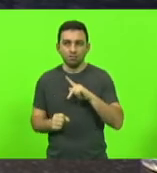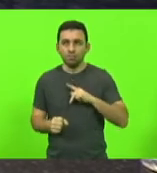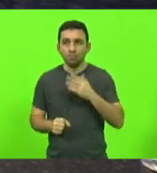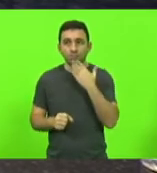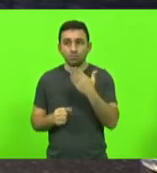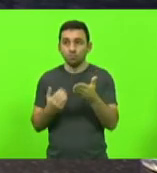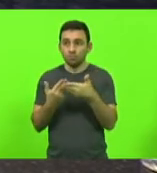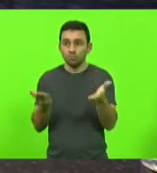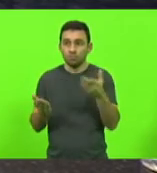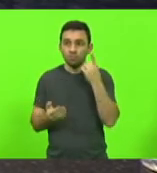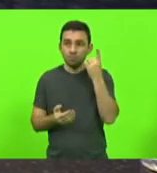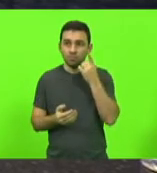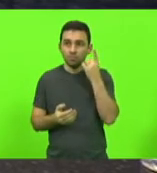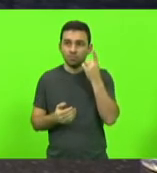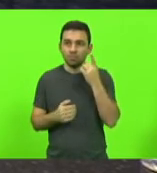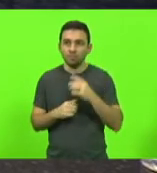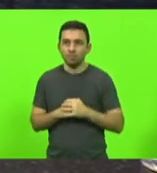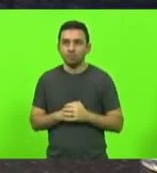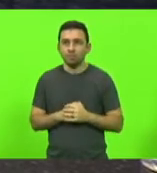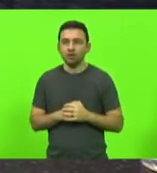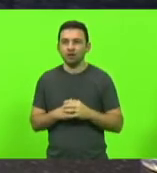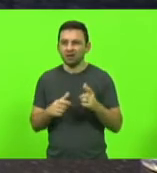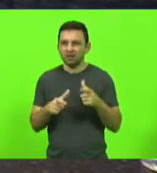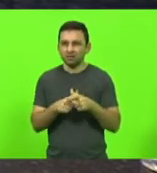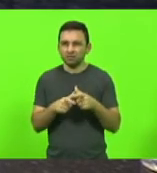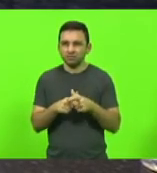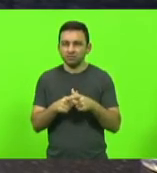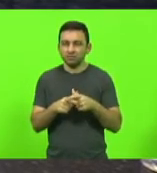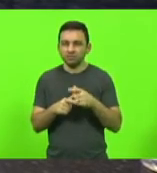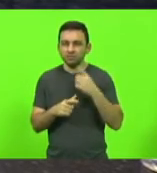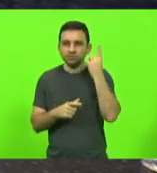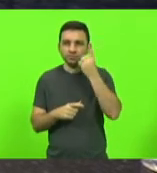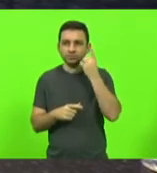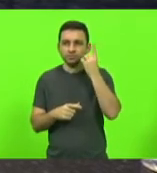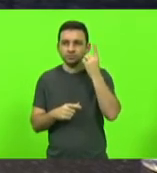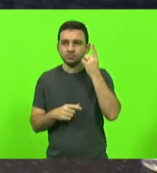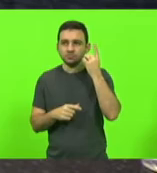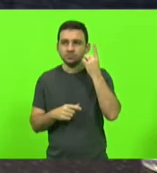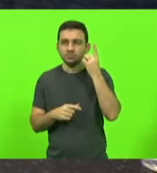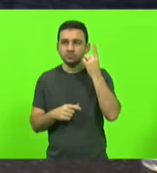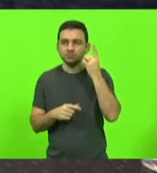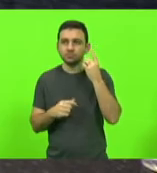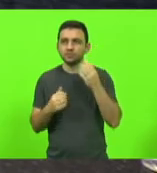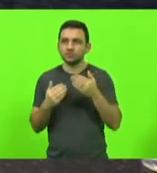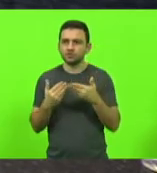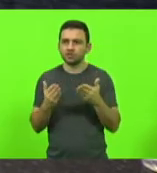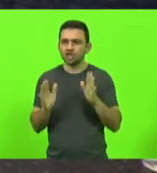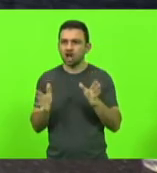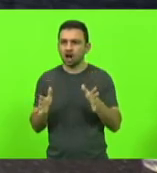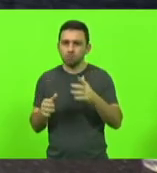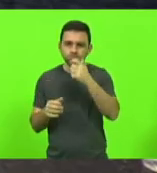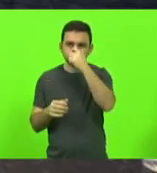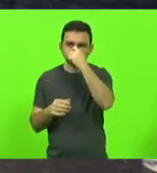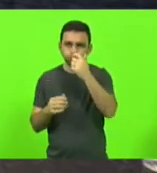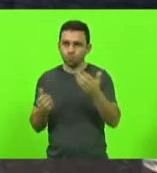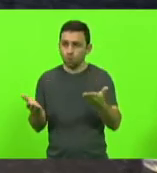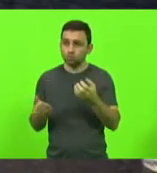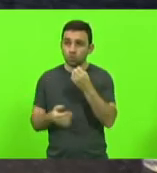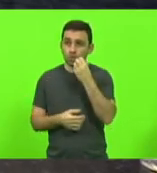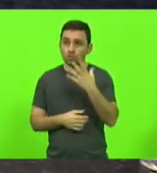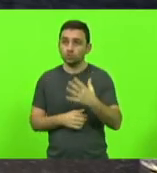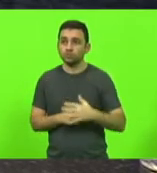deputados, a gente estava em um número menor, né, de deputados anteriormente, agora que estão praticamente casa cheia hoje, isso é muito bom,